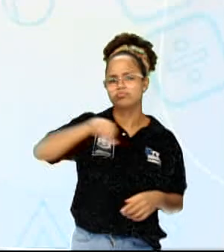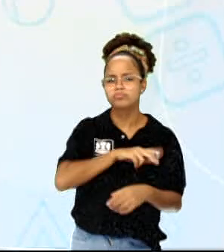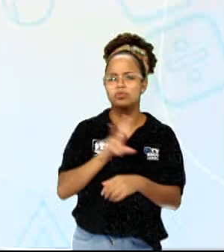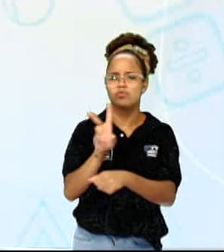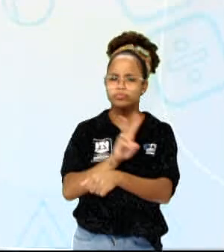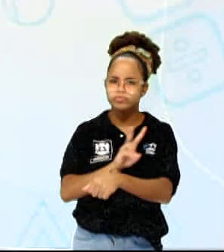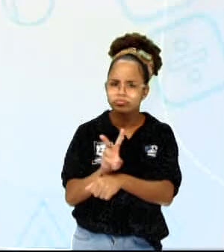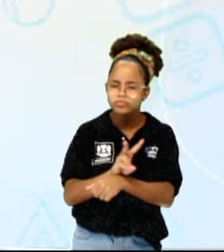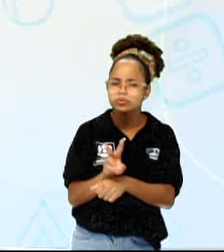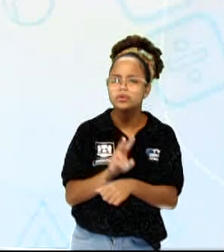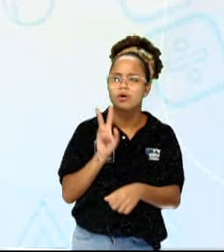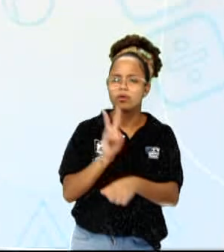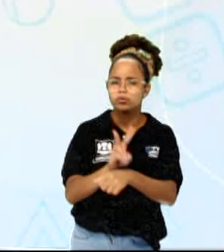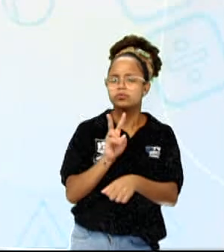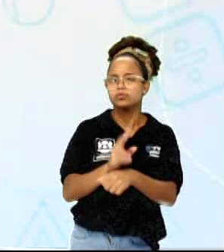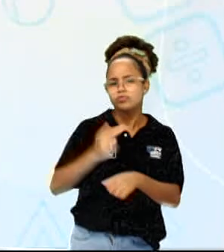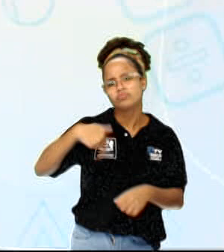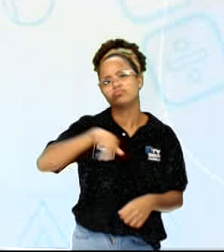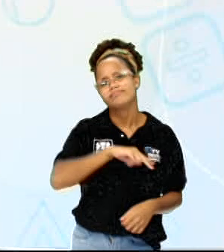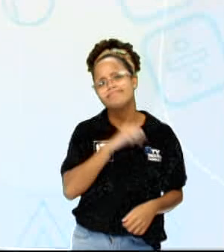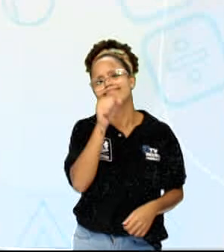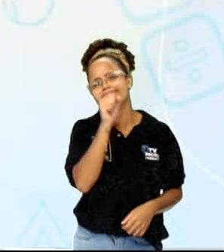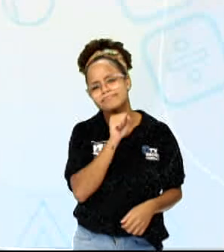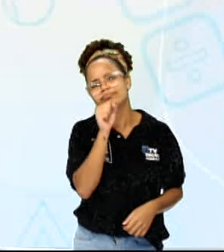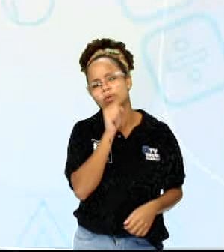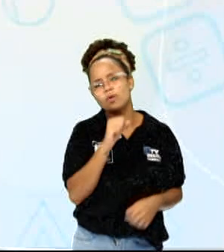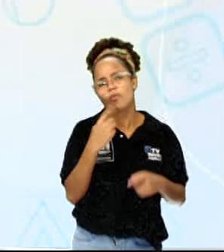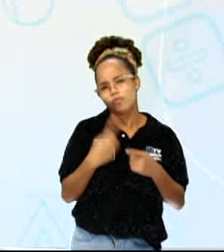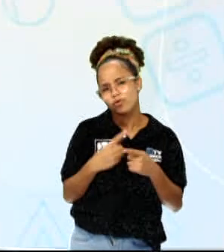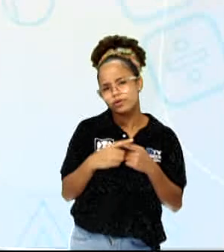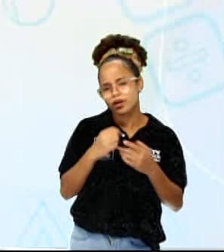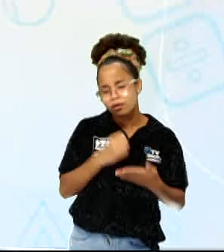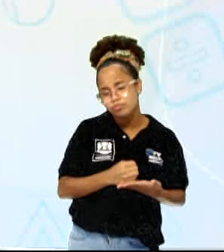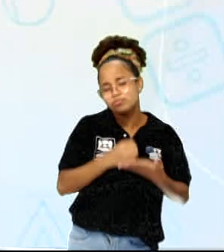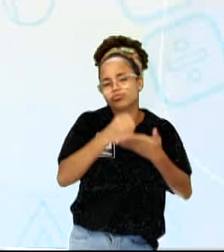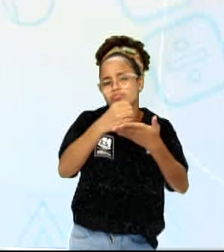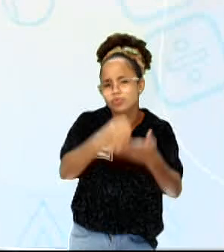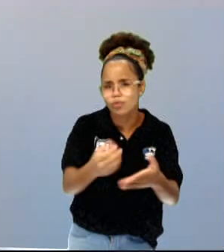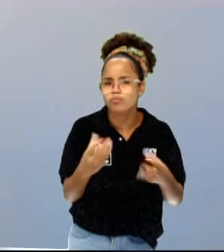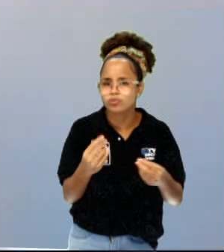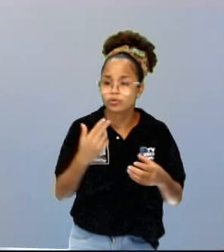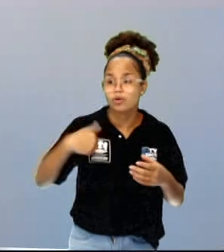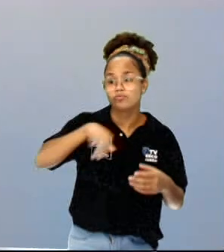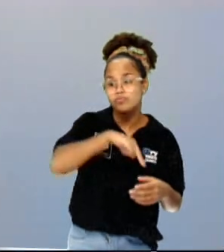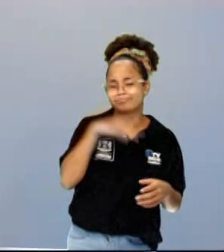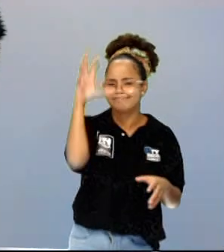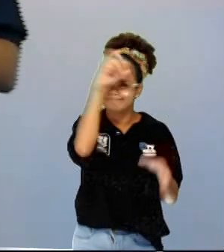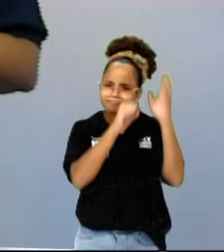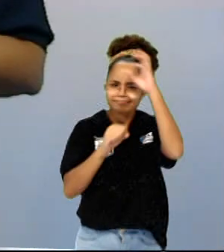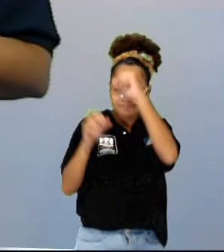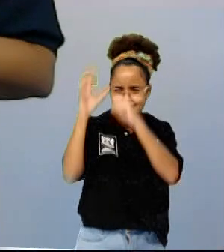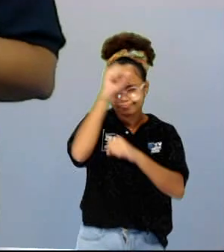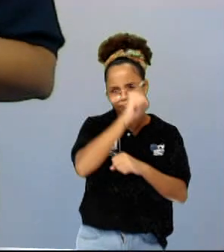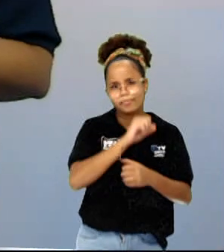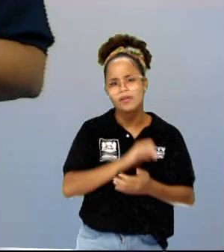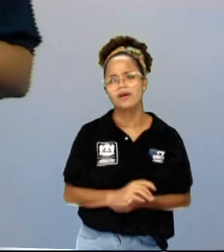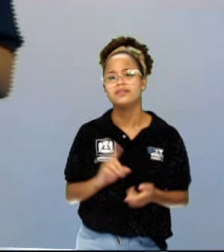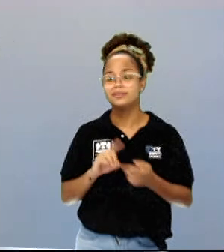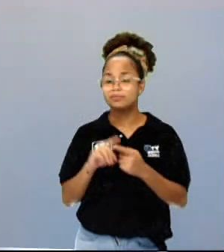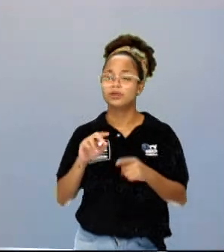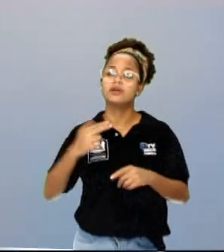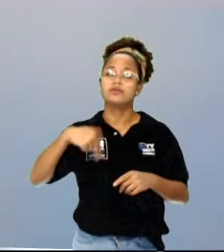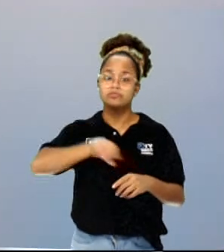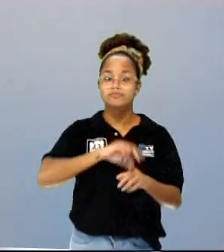nossos idosos, pois eles já contribuíram em muito, tanto para a nossa aprendizagem enquanto ser humano, quanto para a nossa